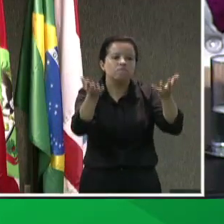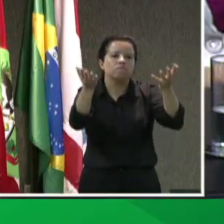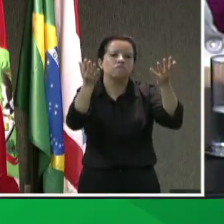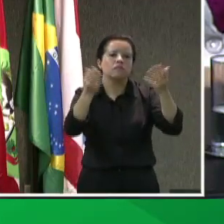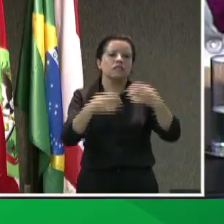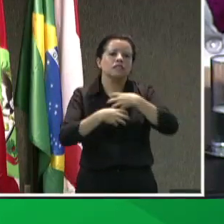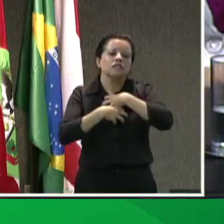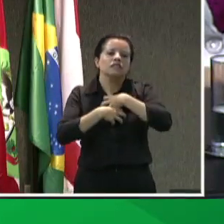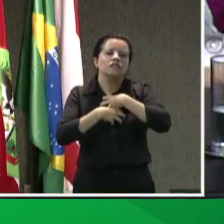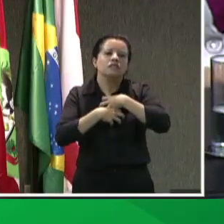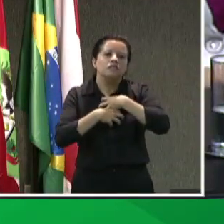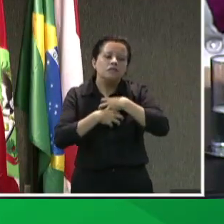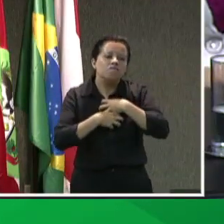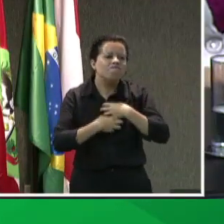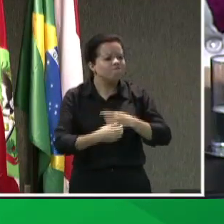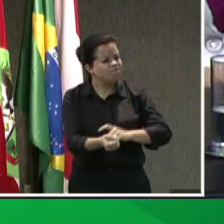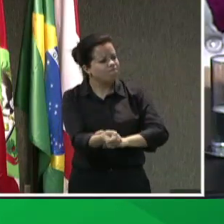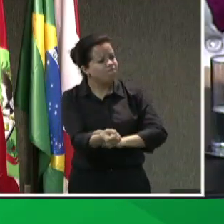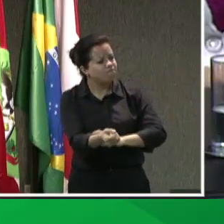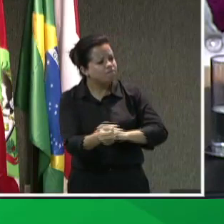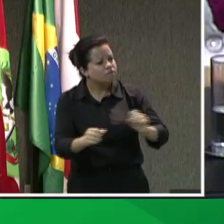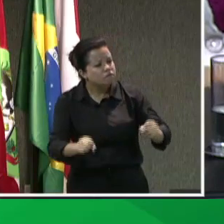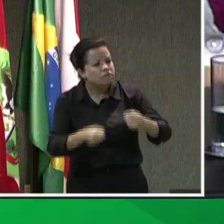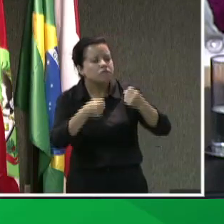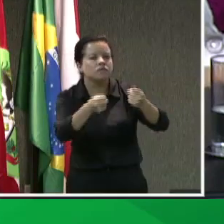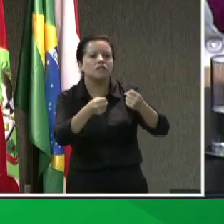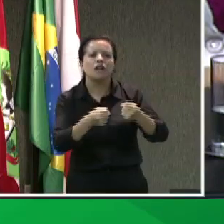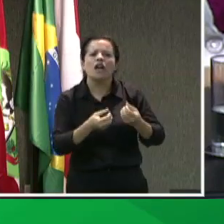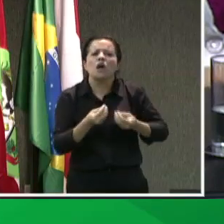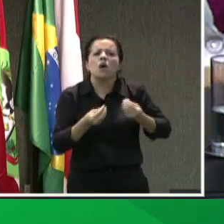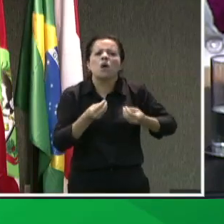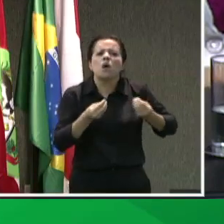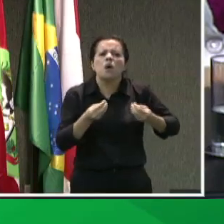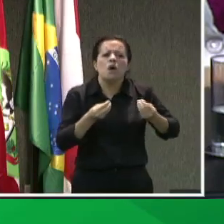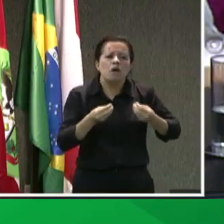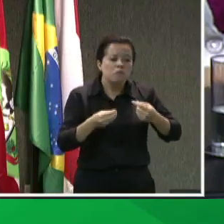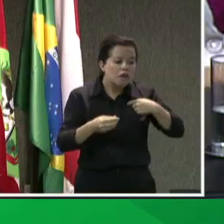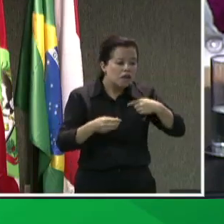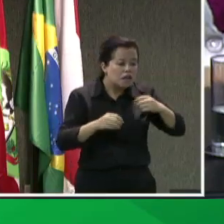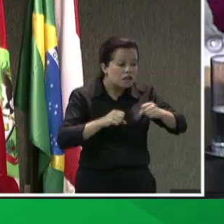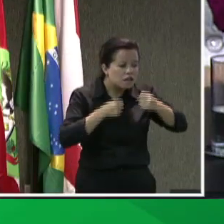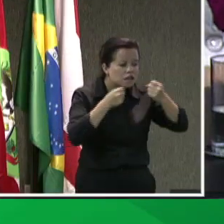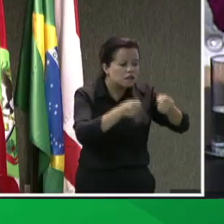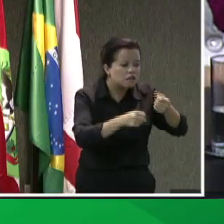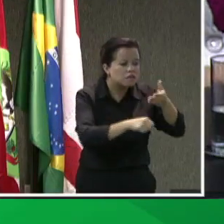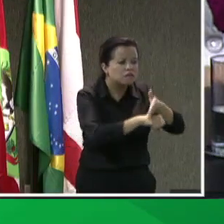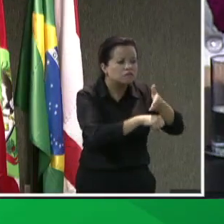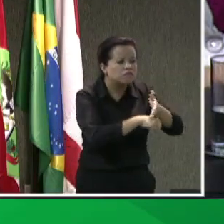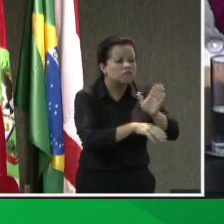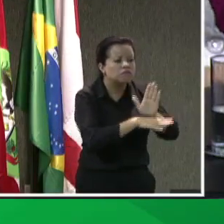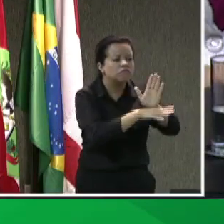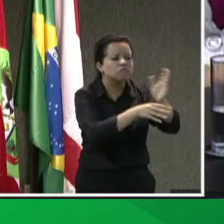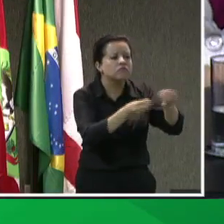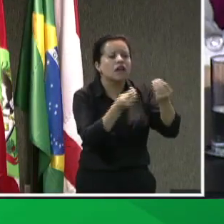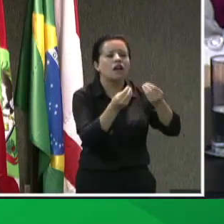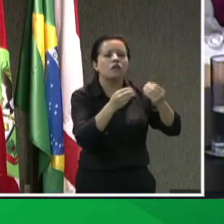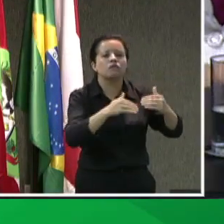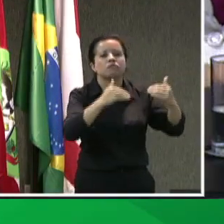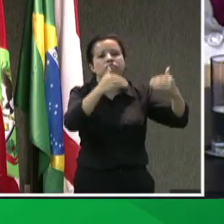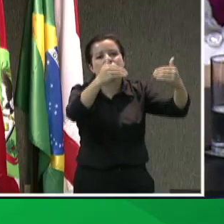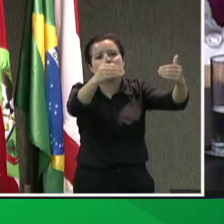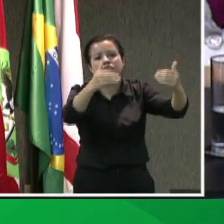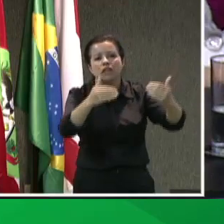se indignar. É o momento de se indignar, de se questionar o porquê que nós estamos fazendo, qual a nossa parcela, para que a gente possa avançar e a gente